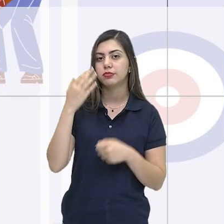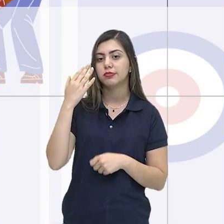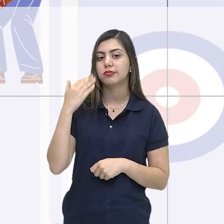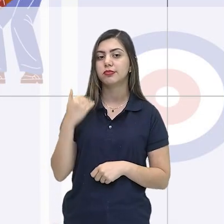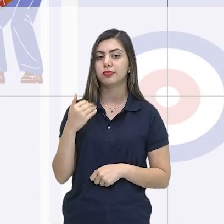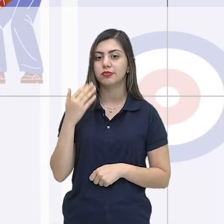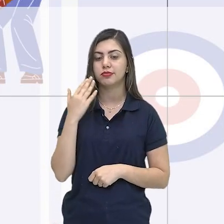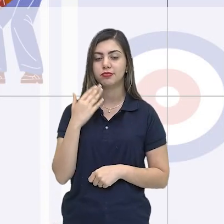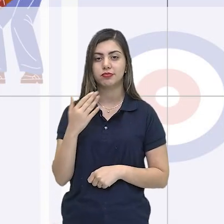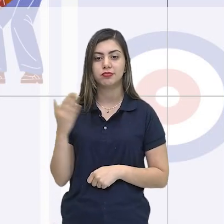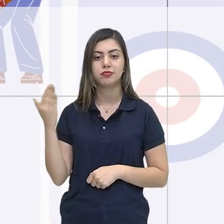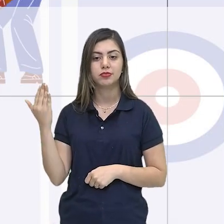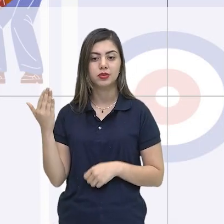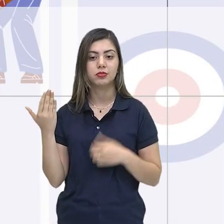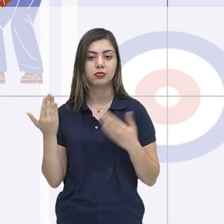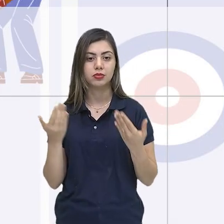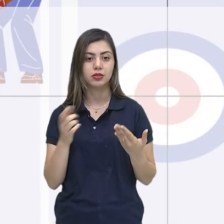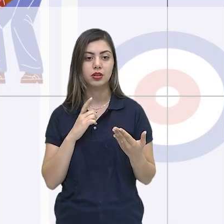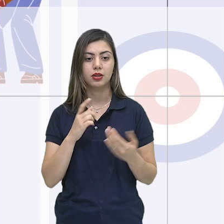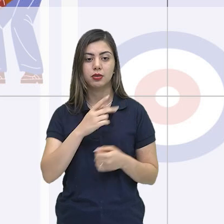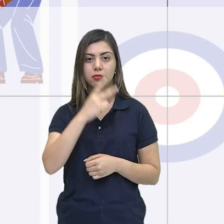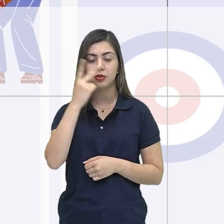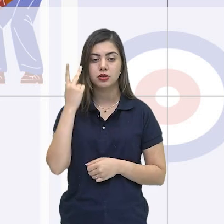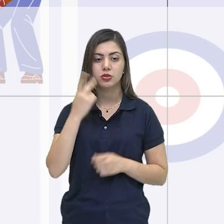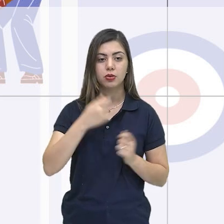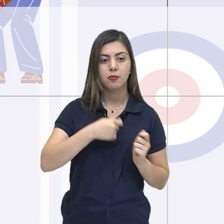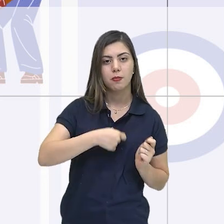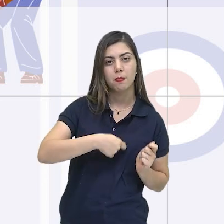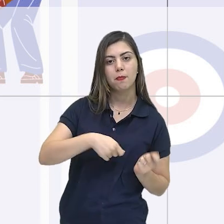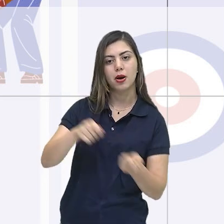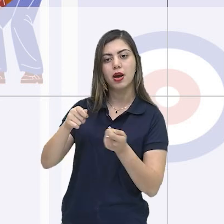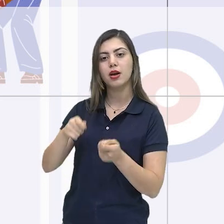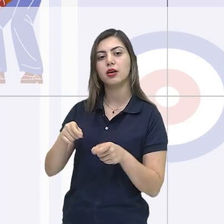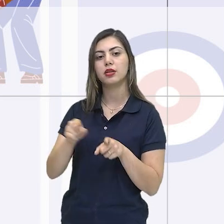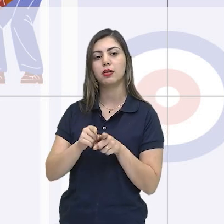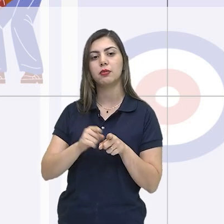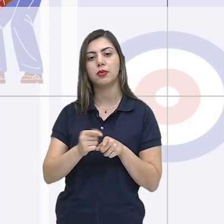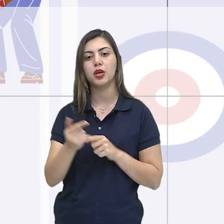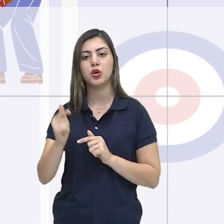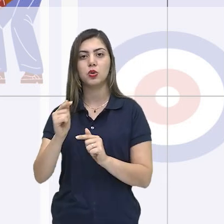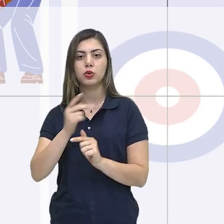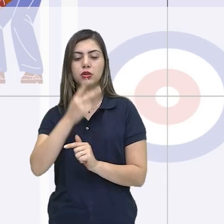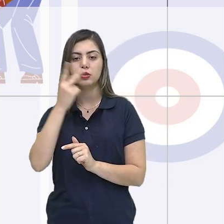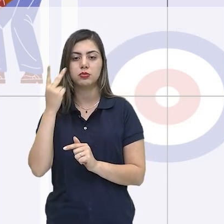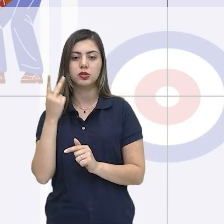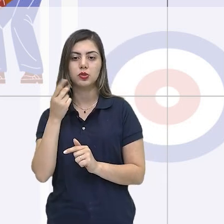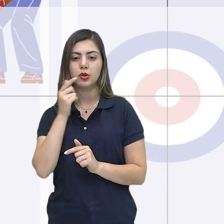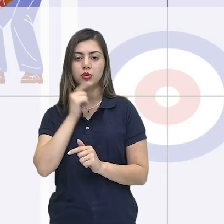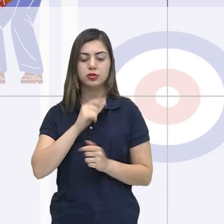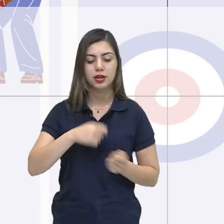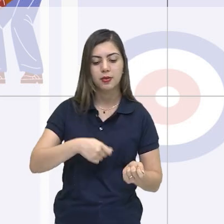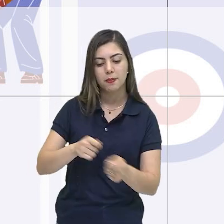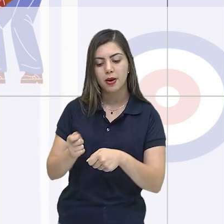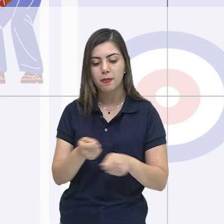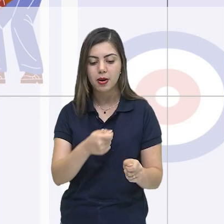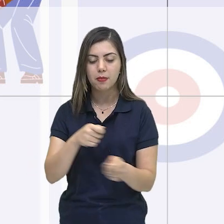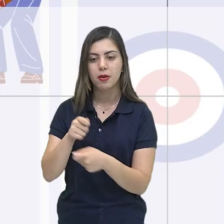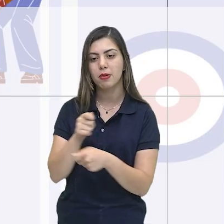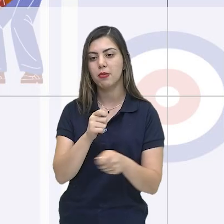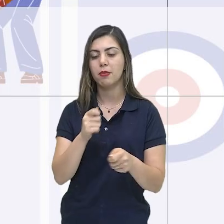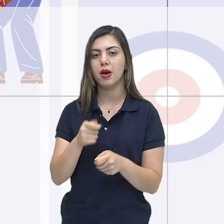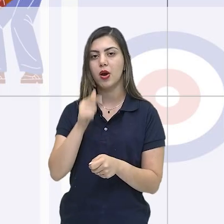aí o nosso atleta que vai lançar e nós temos aí os outros atletas que vão fazer essa pedra de gelo chegar ali no